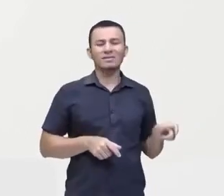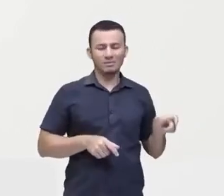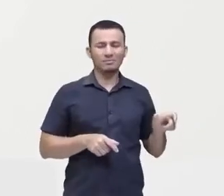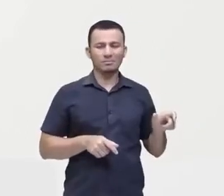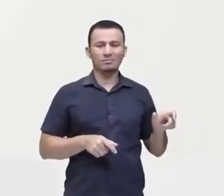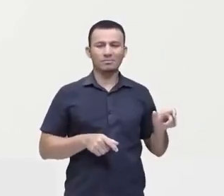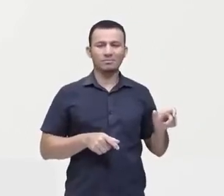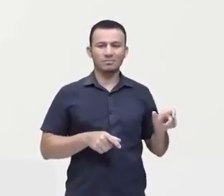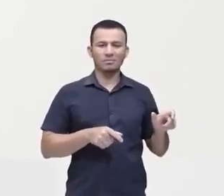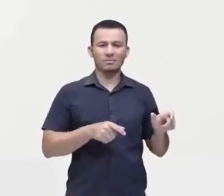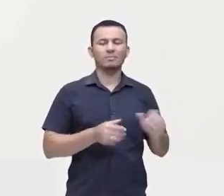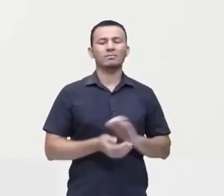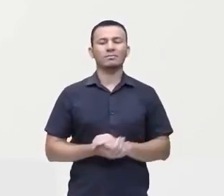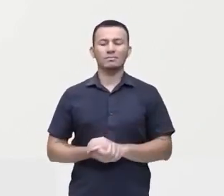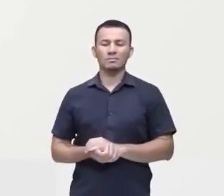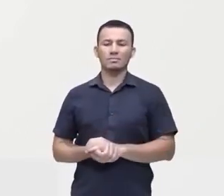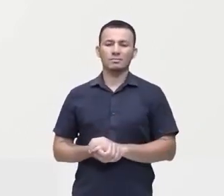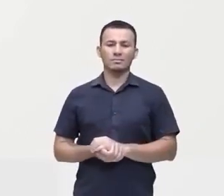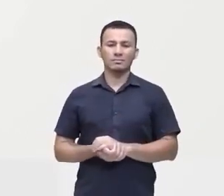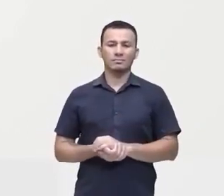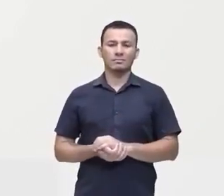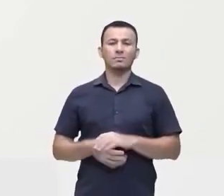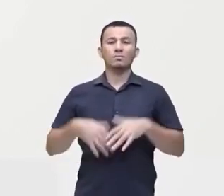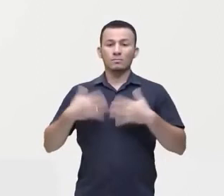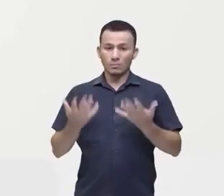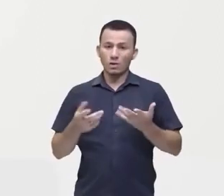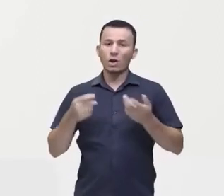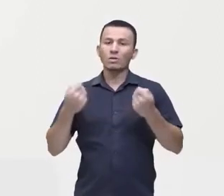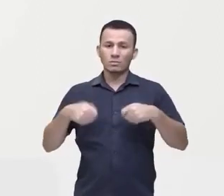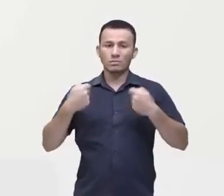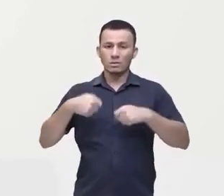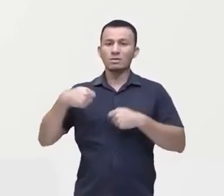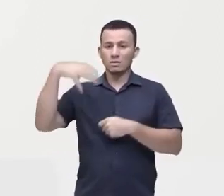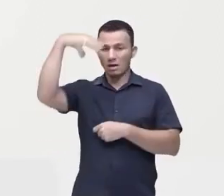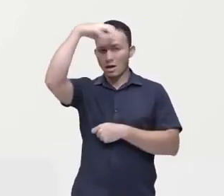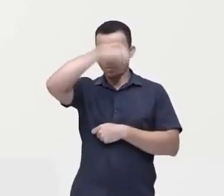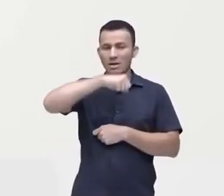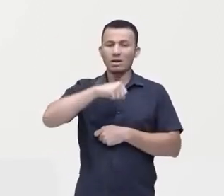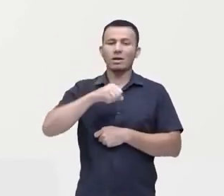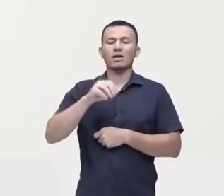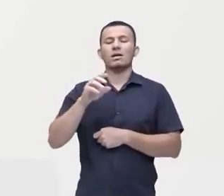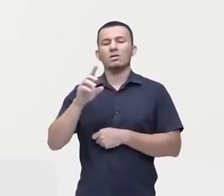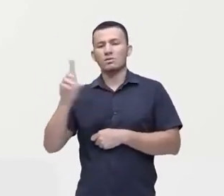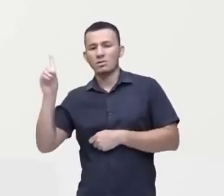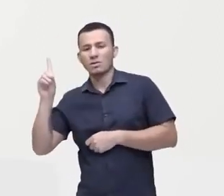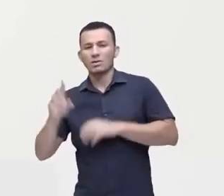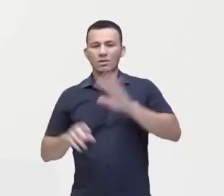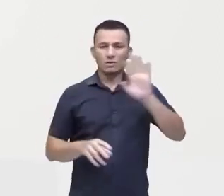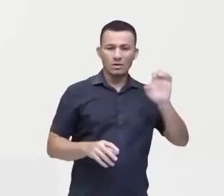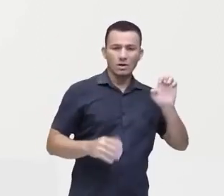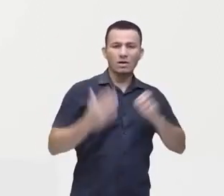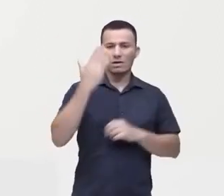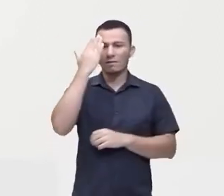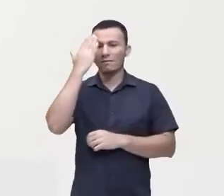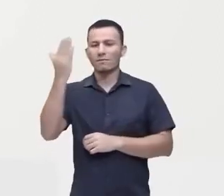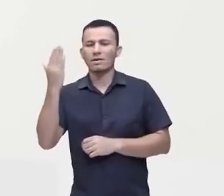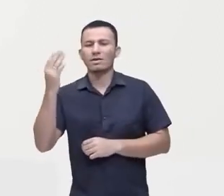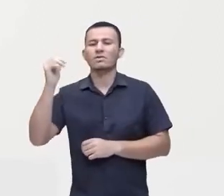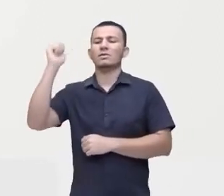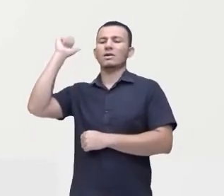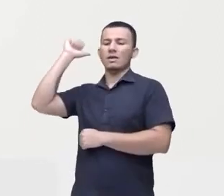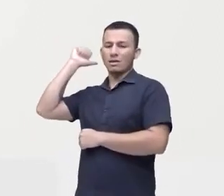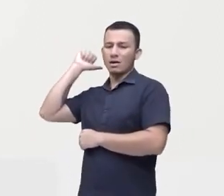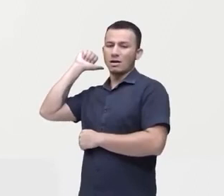Pedro. A gente tem que saber esses termos para se localizar. Esquerda, direita, frente, atrás.